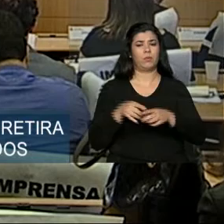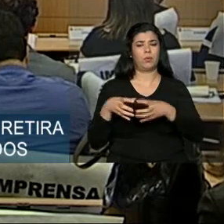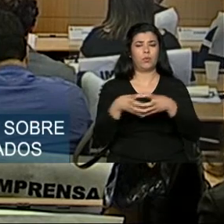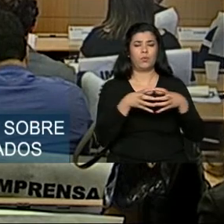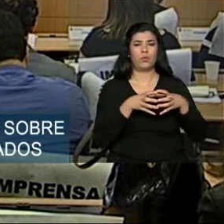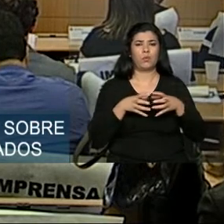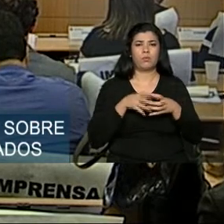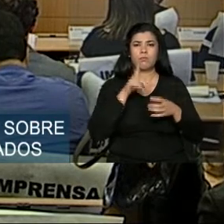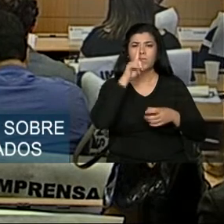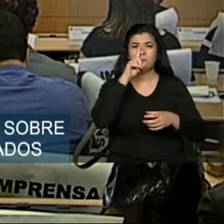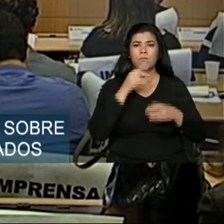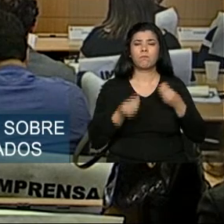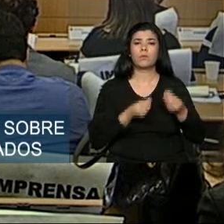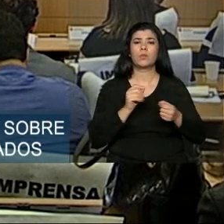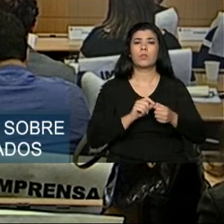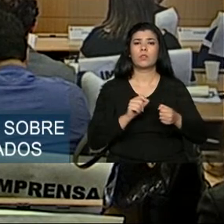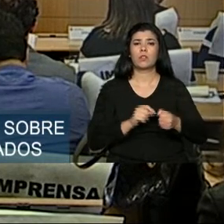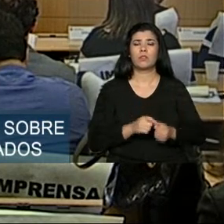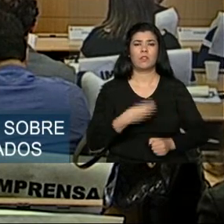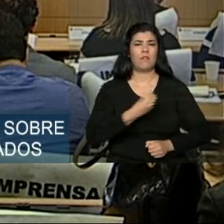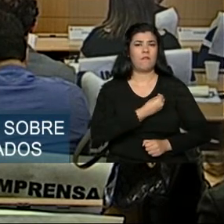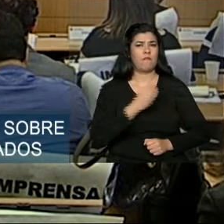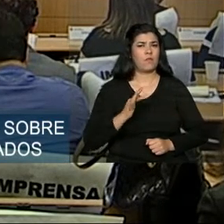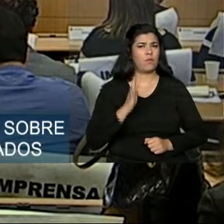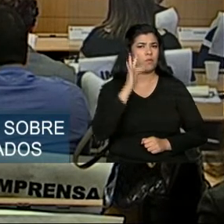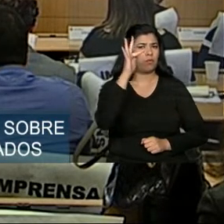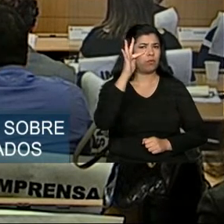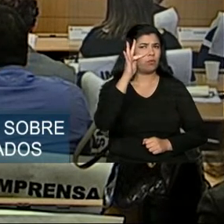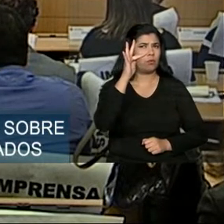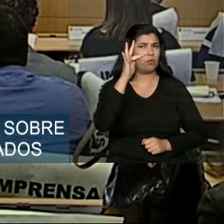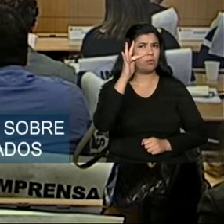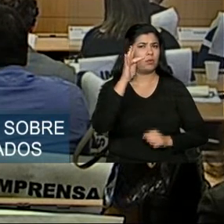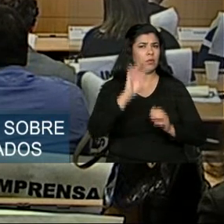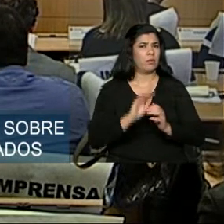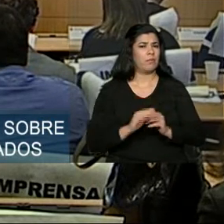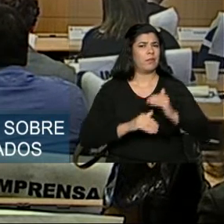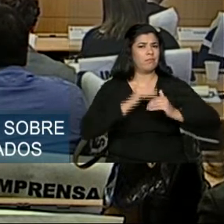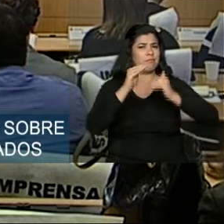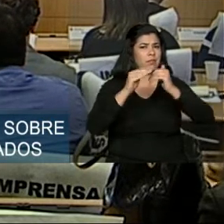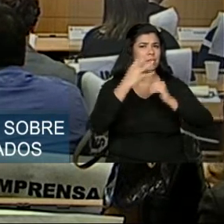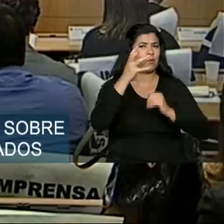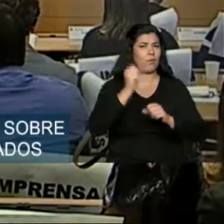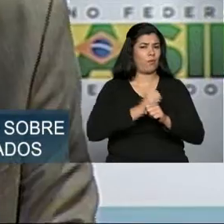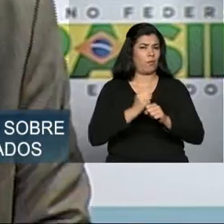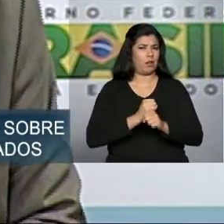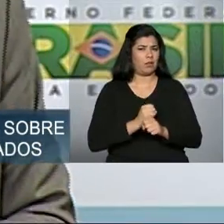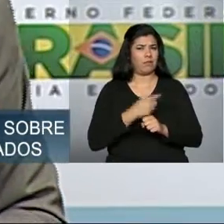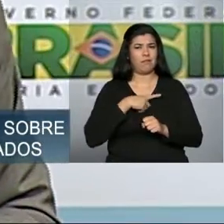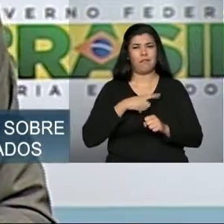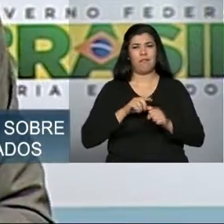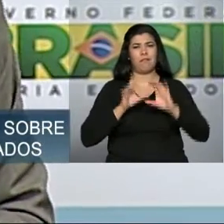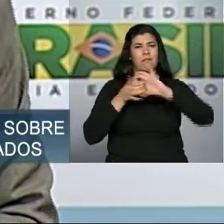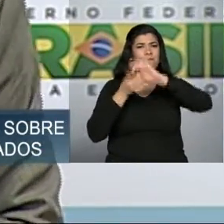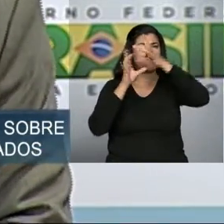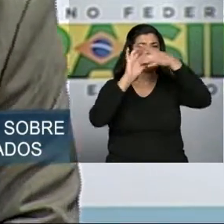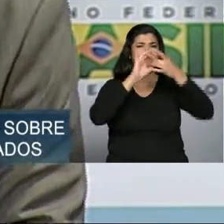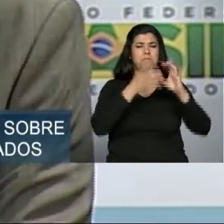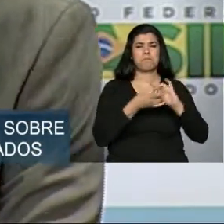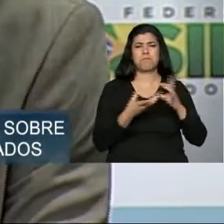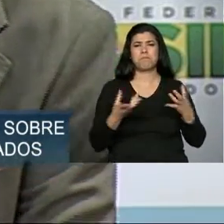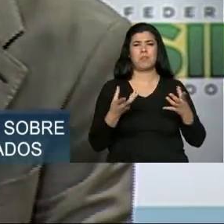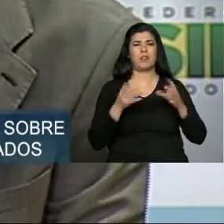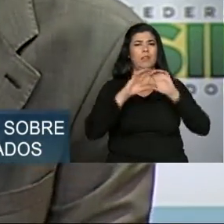fator de risco. Né? Viver mais 4 anos é mais uma Copa do Mundo, né? É mais uma Olimpíadas,